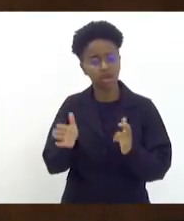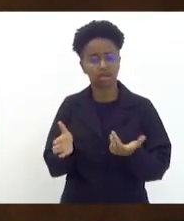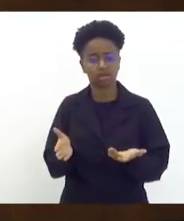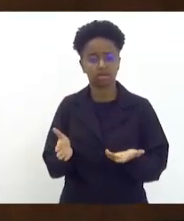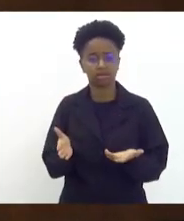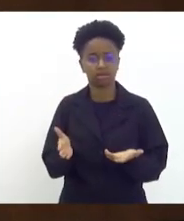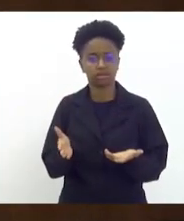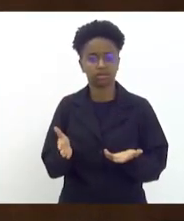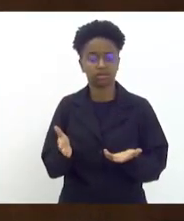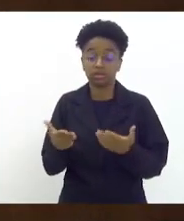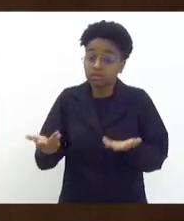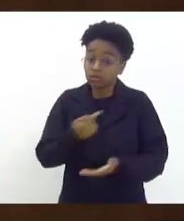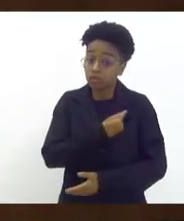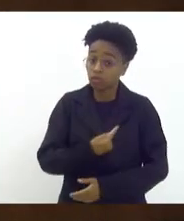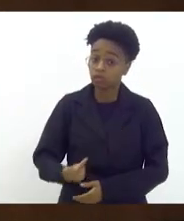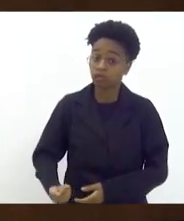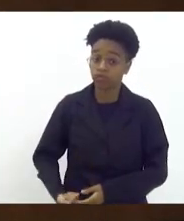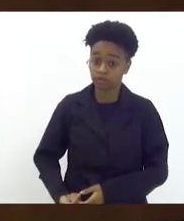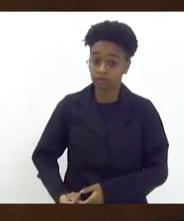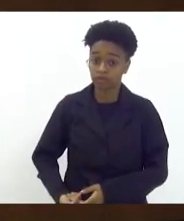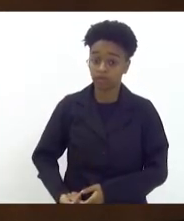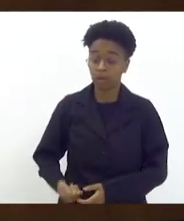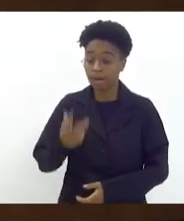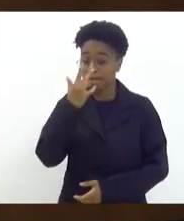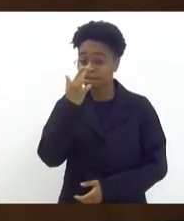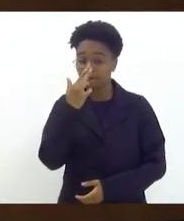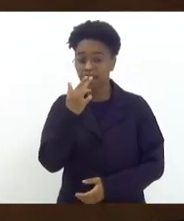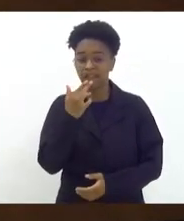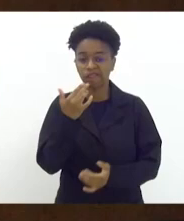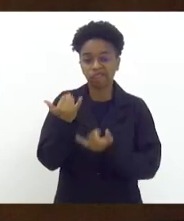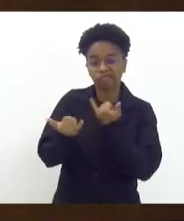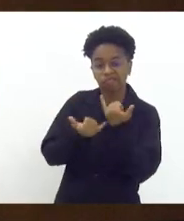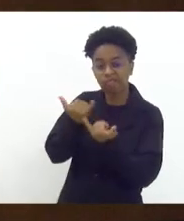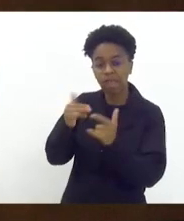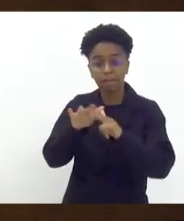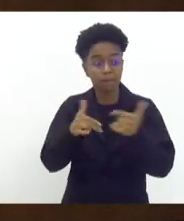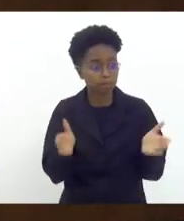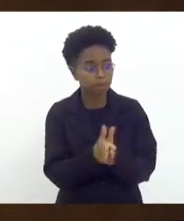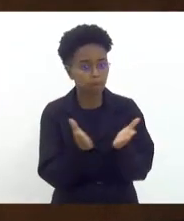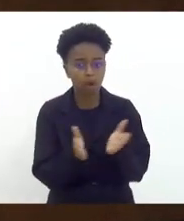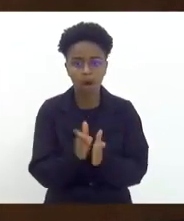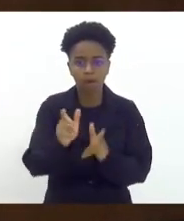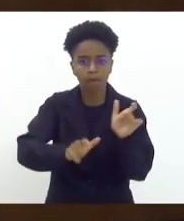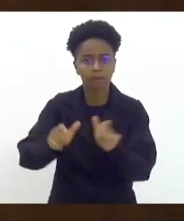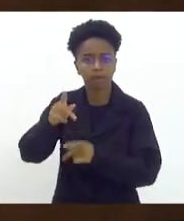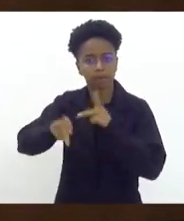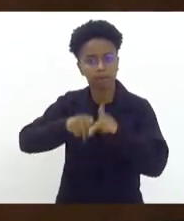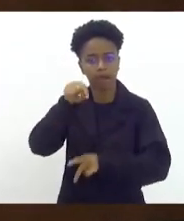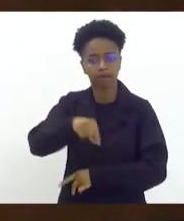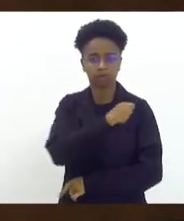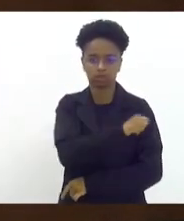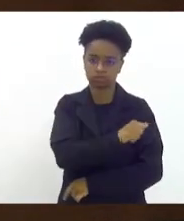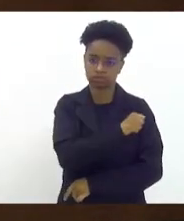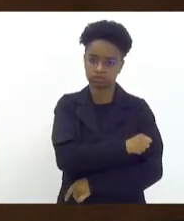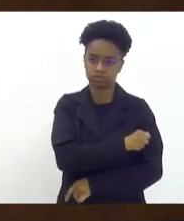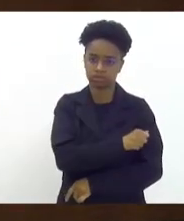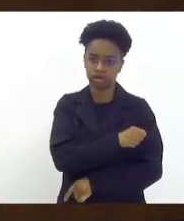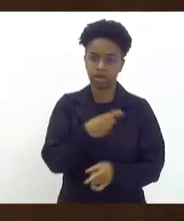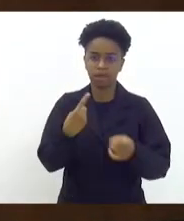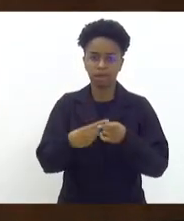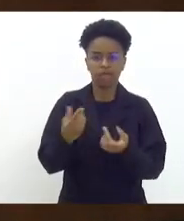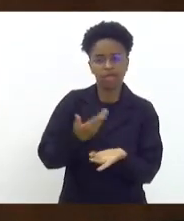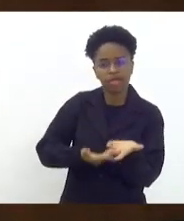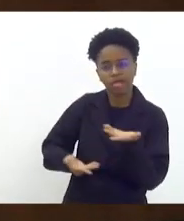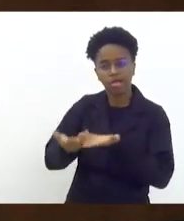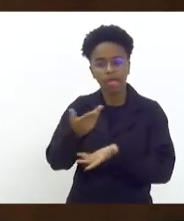atraso esse Governador joga com a miséria da população do estado do Rio de Janeiro joga com um